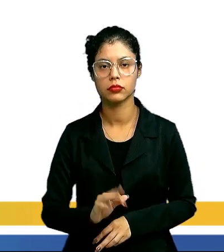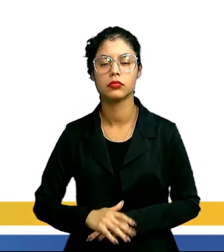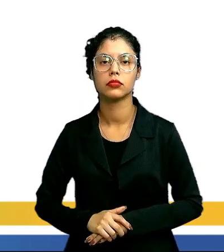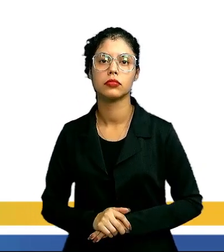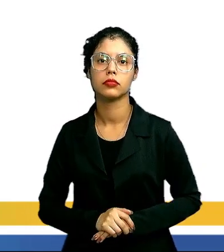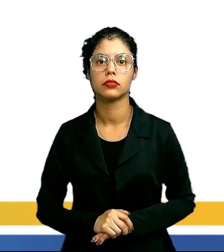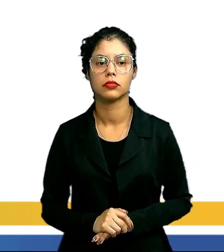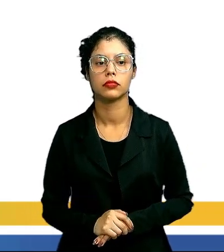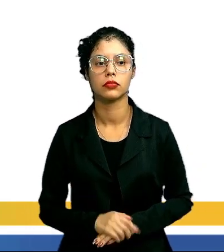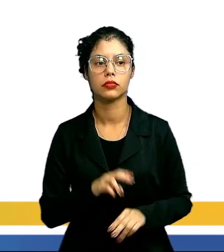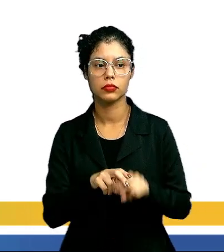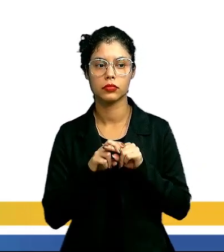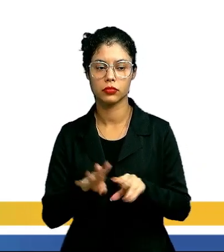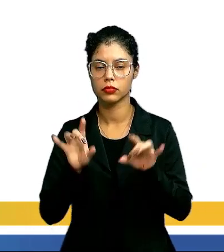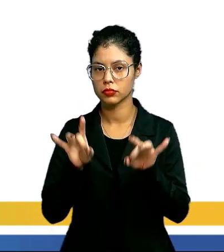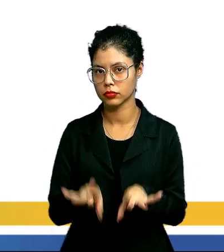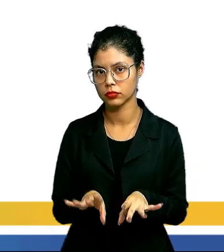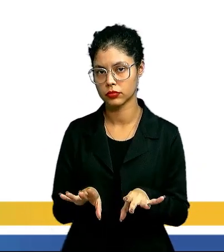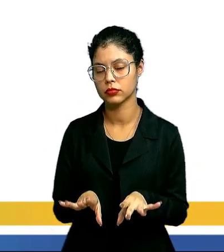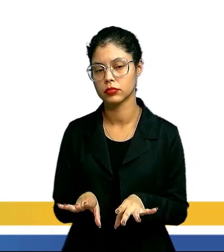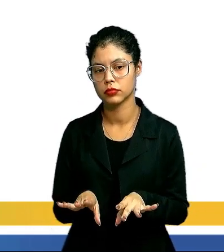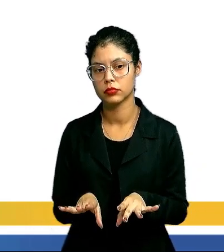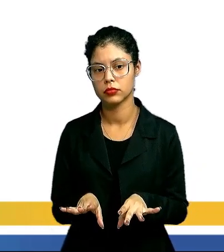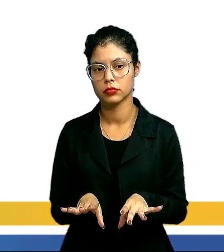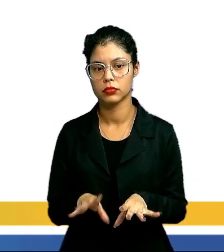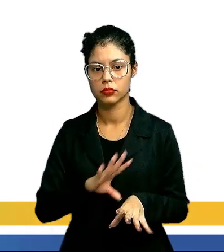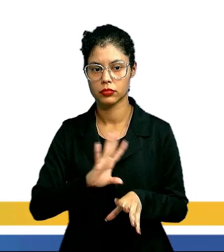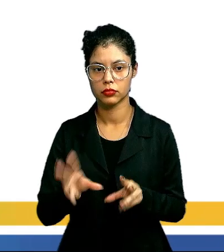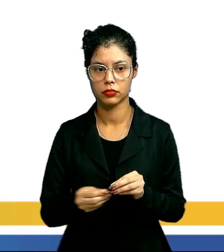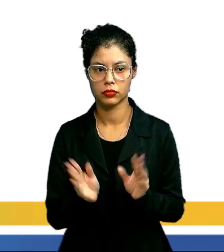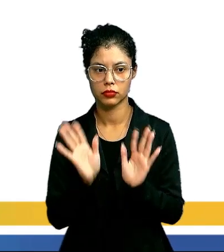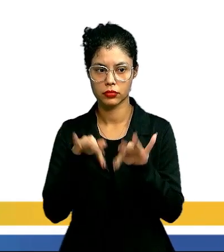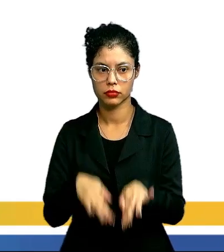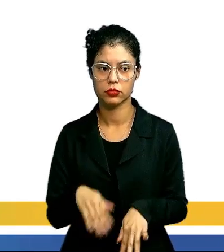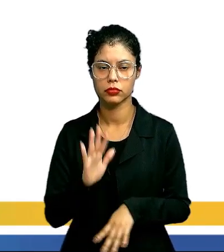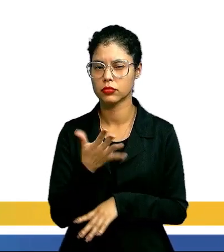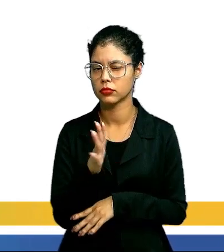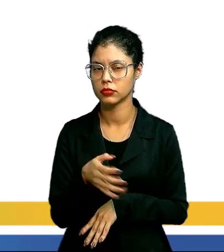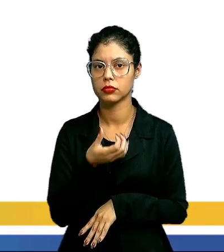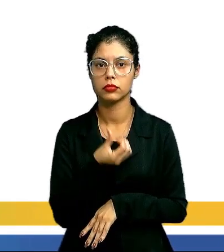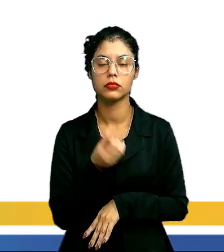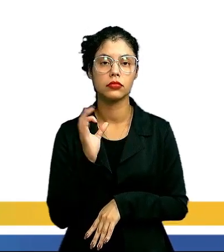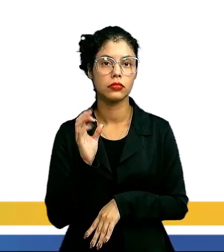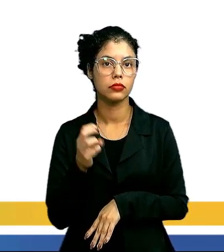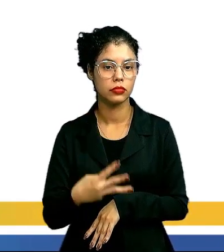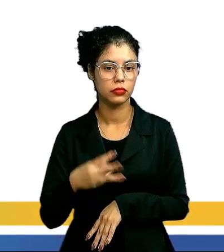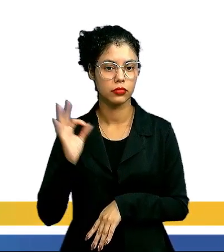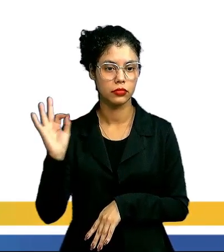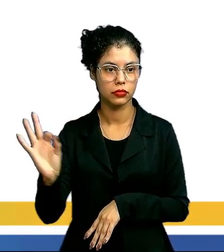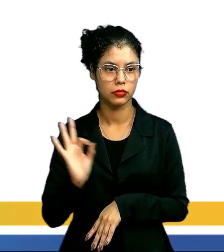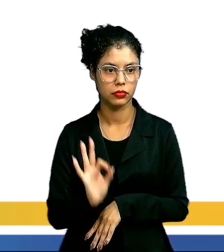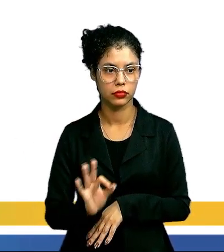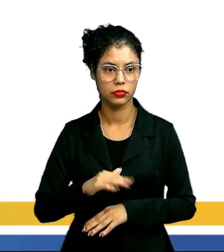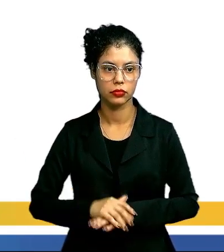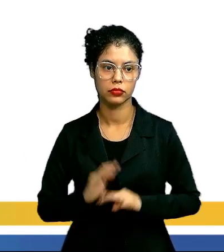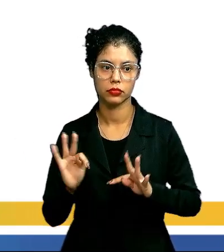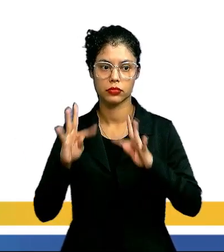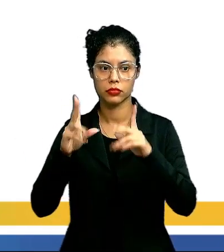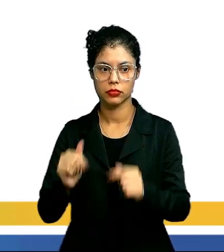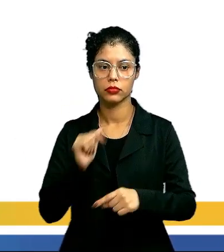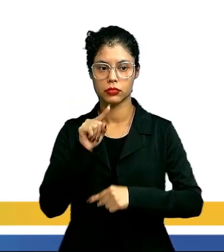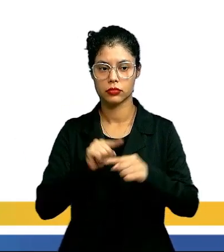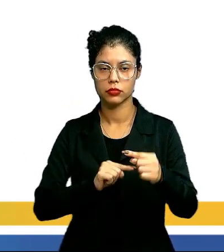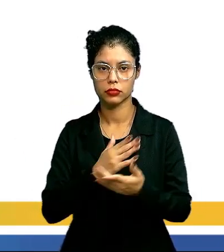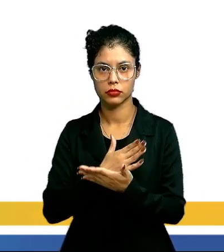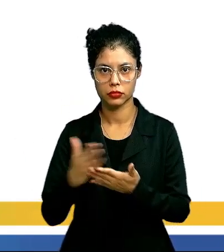dívida portanto a última parcela para liquidar dívida será aproximadamente de 63%